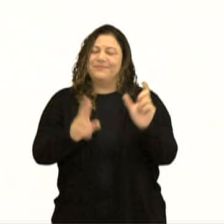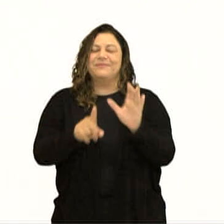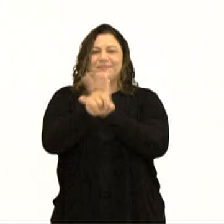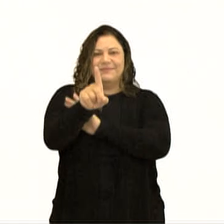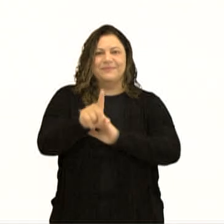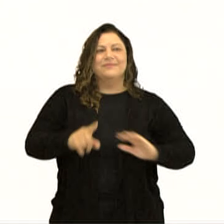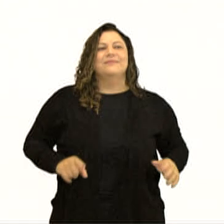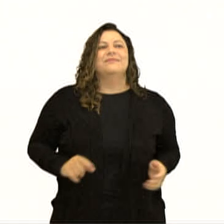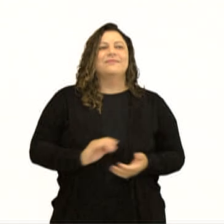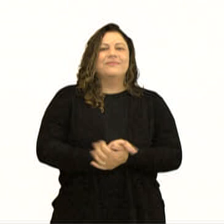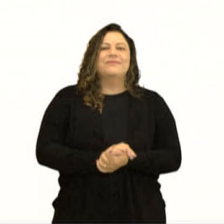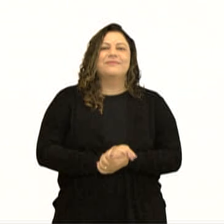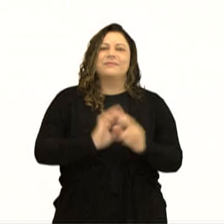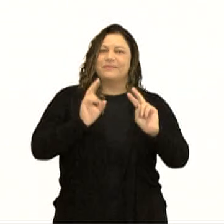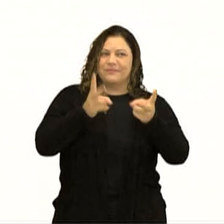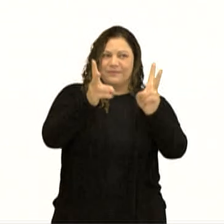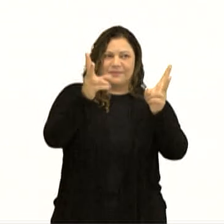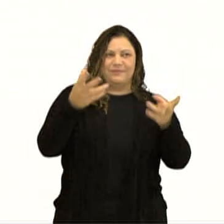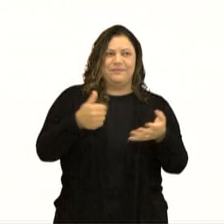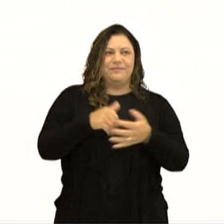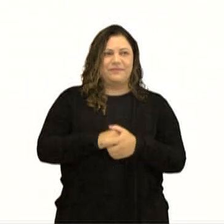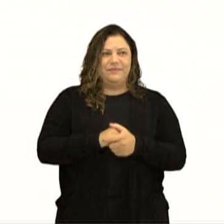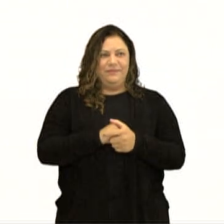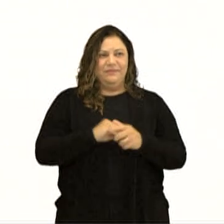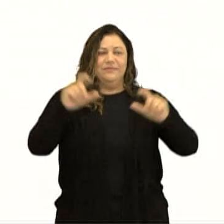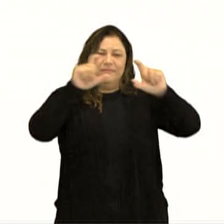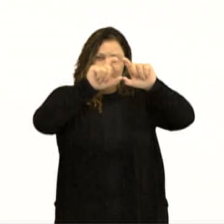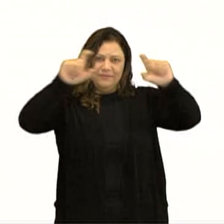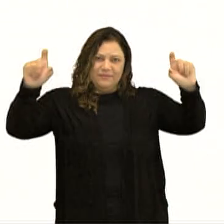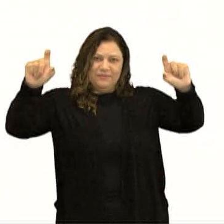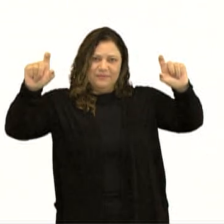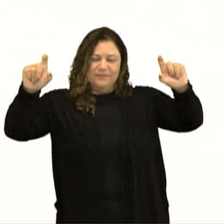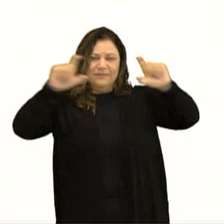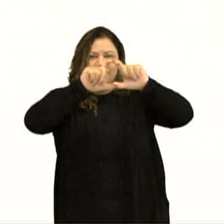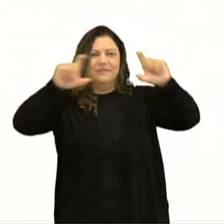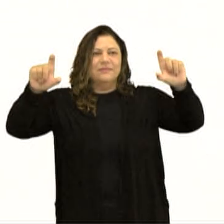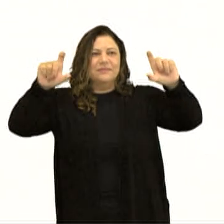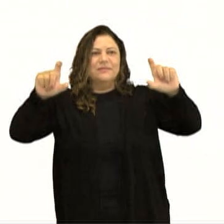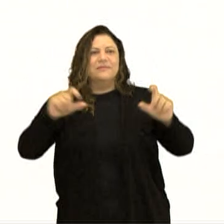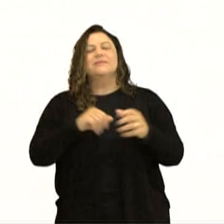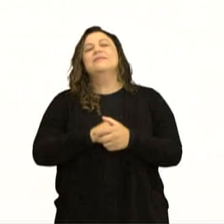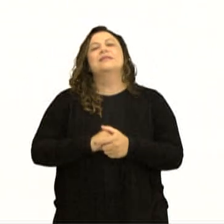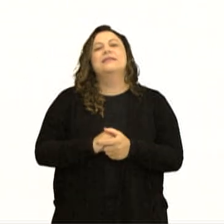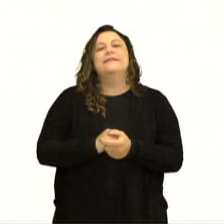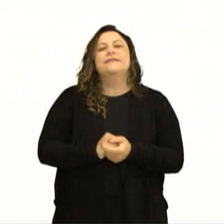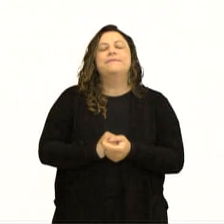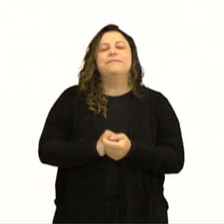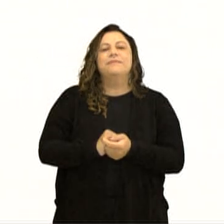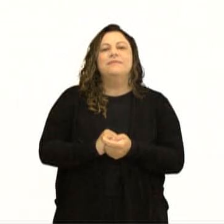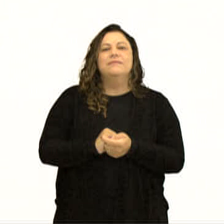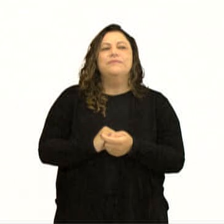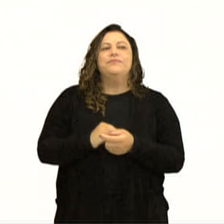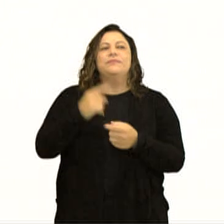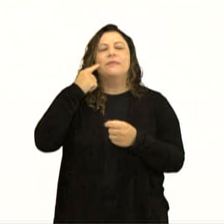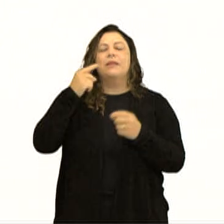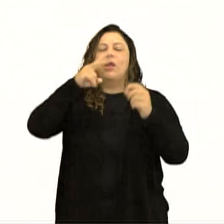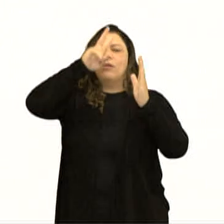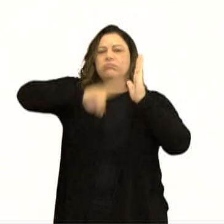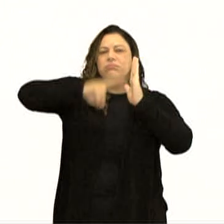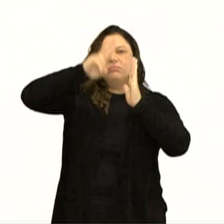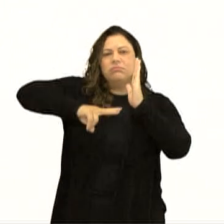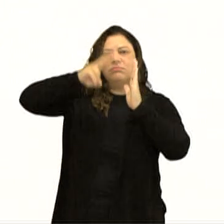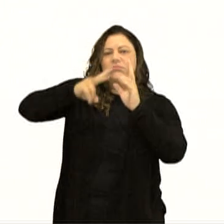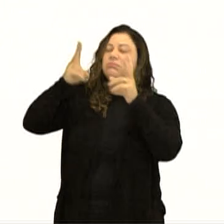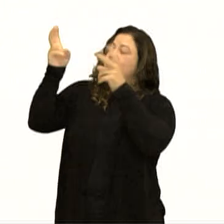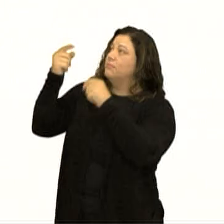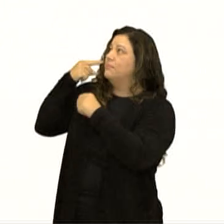Vamos continuar, let's go. Each tour can accommodate 113 guests, same price.